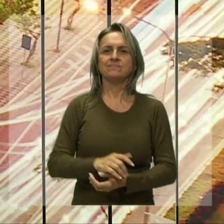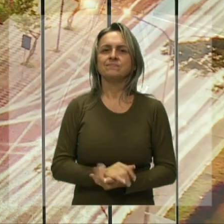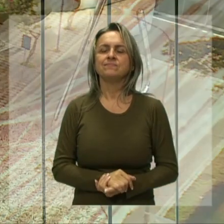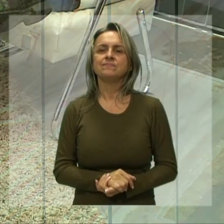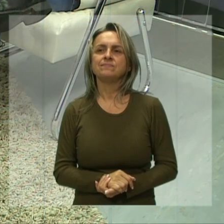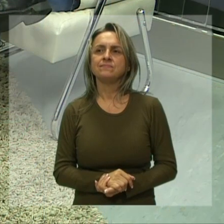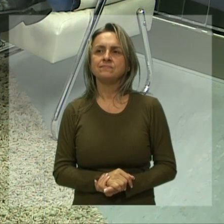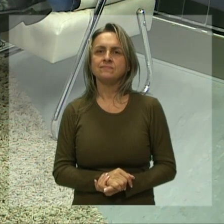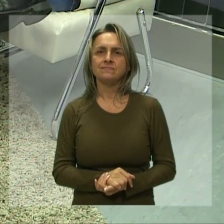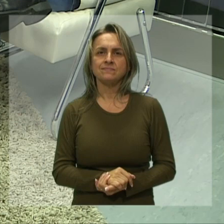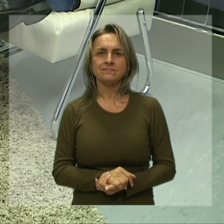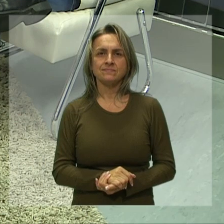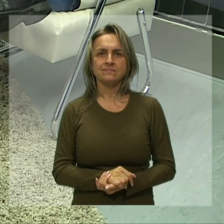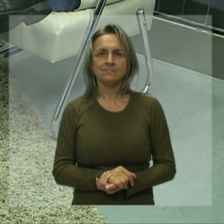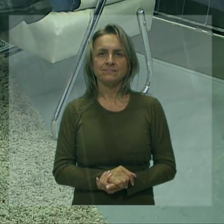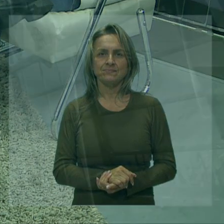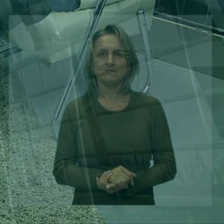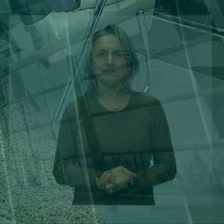fazer.